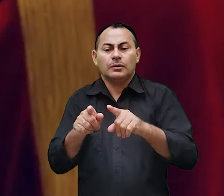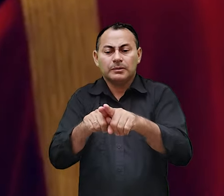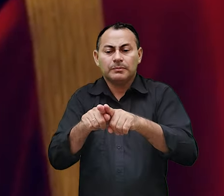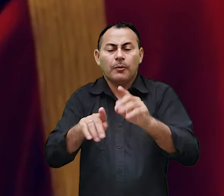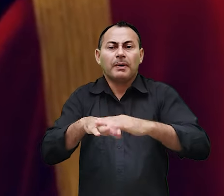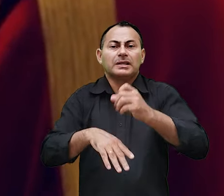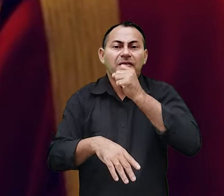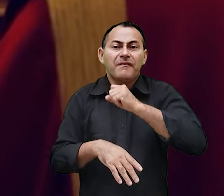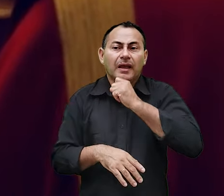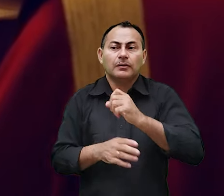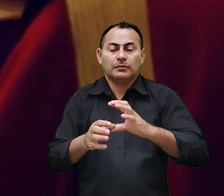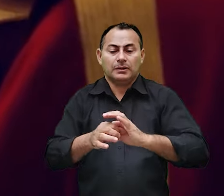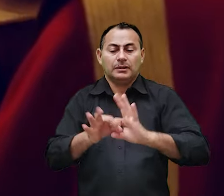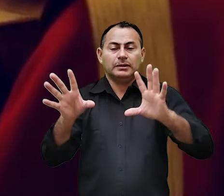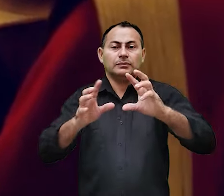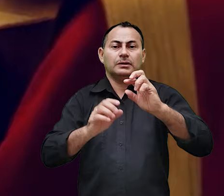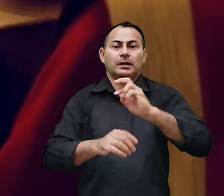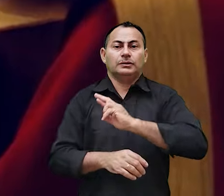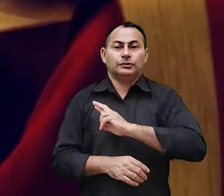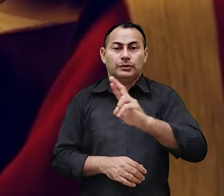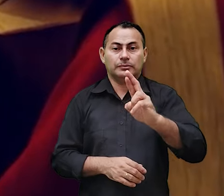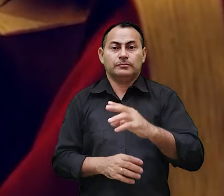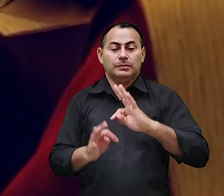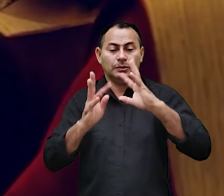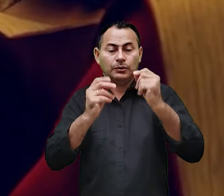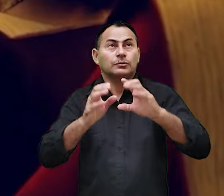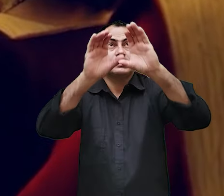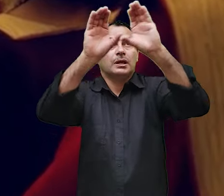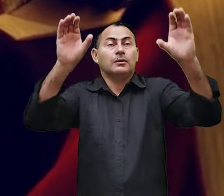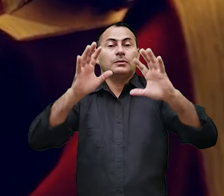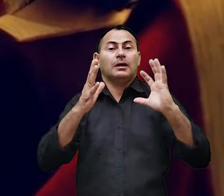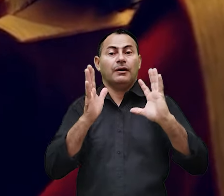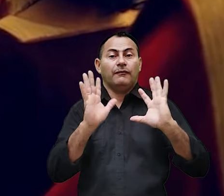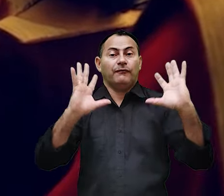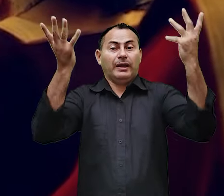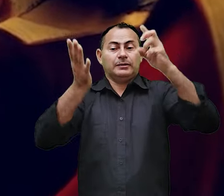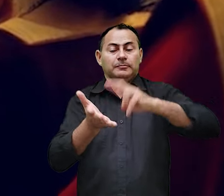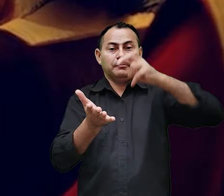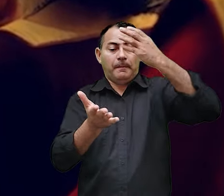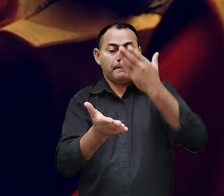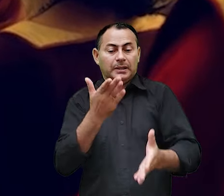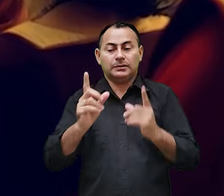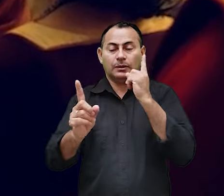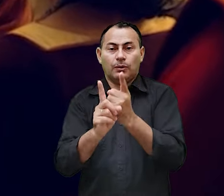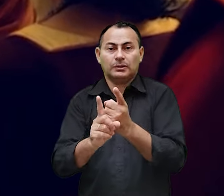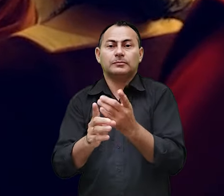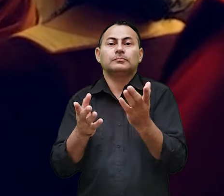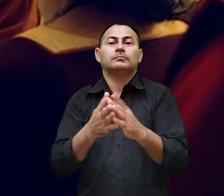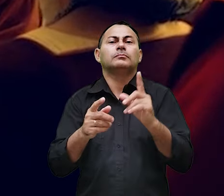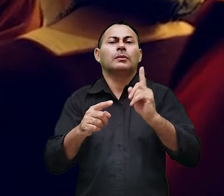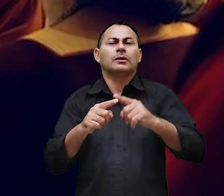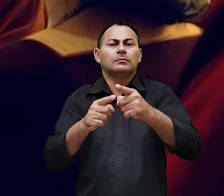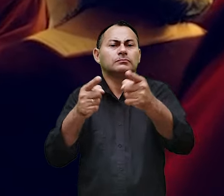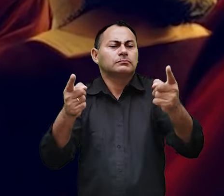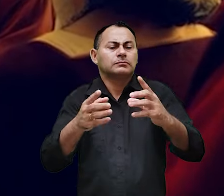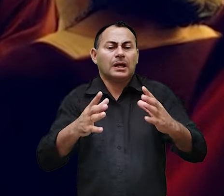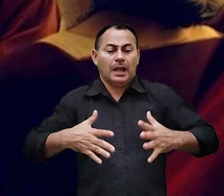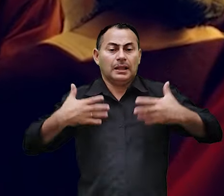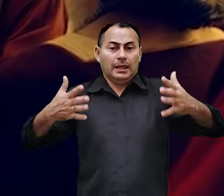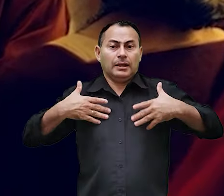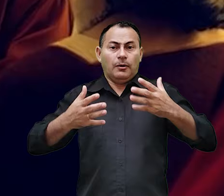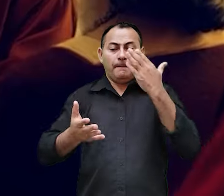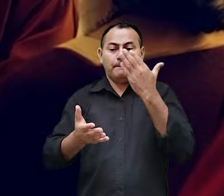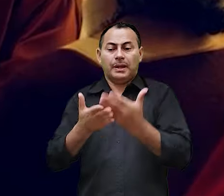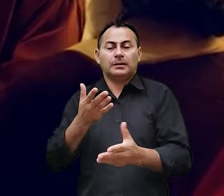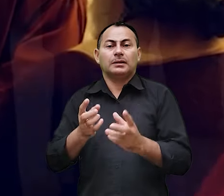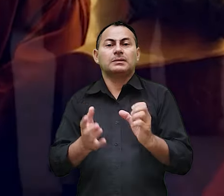apelo aos irmãos mais velhos, aos líderes religiosos. Todo o céu se regozija quando um perdido é encontrado. Por que vocês